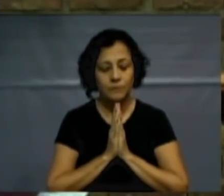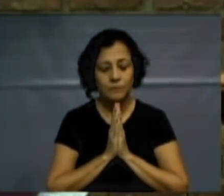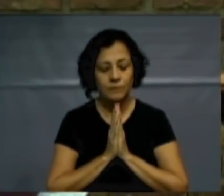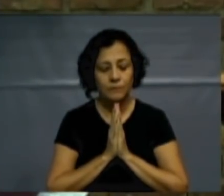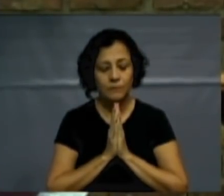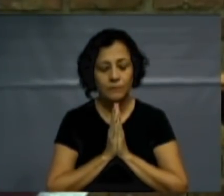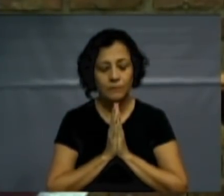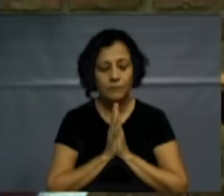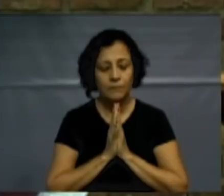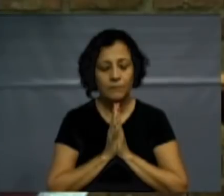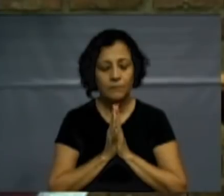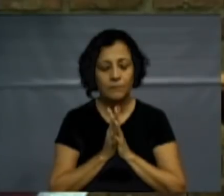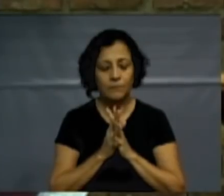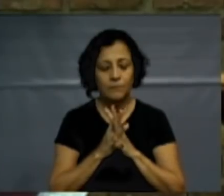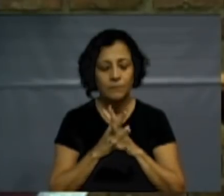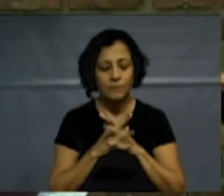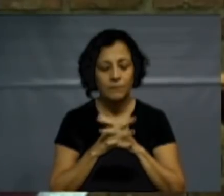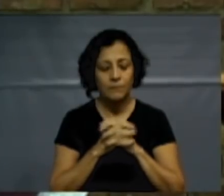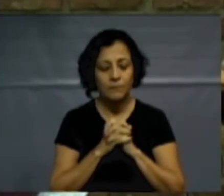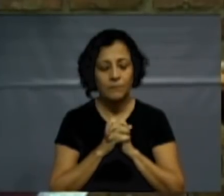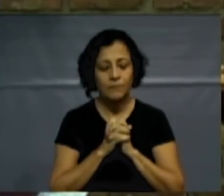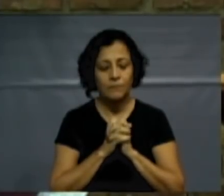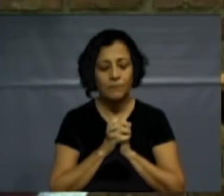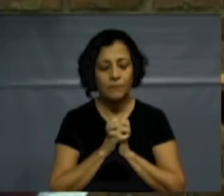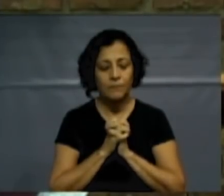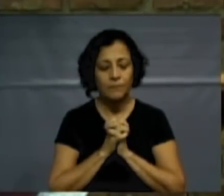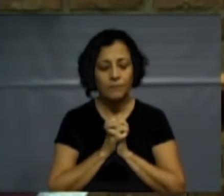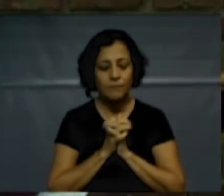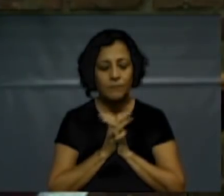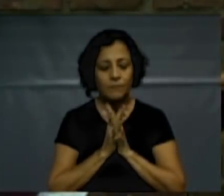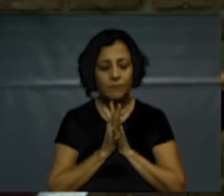Valde, pode desfazer um pouquinho a luz?